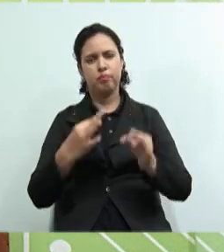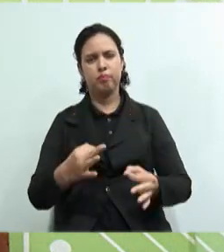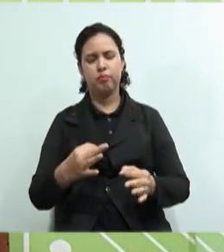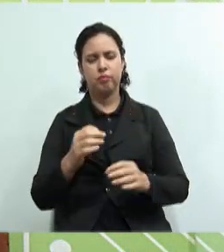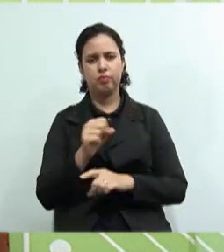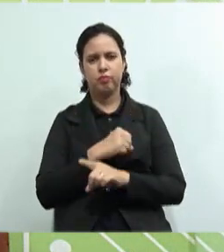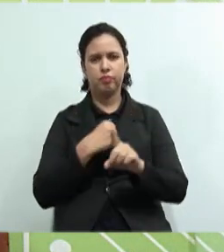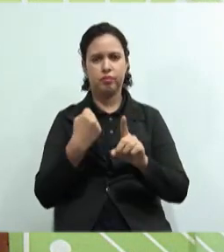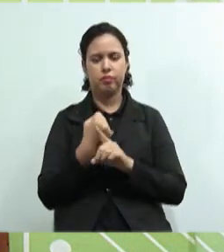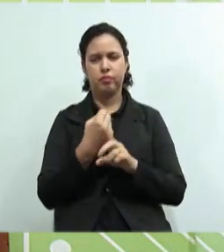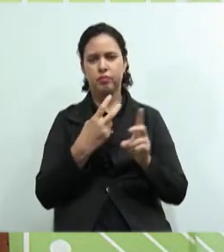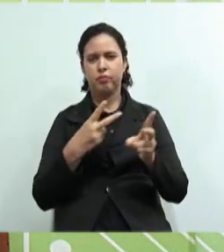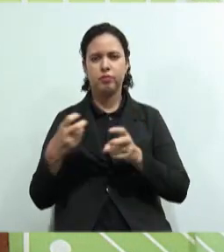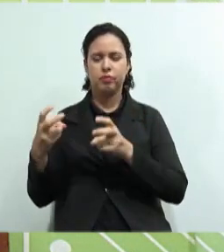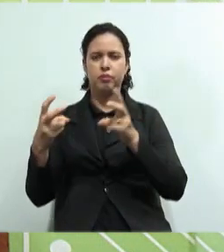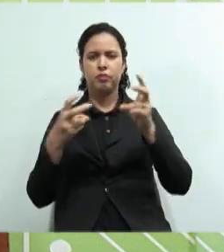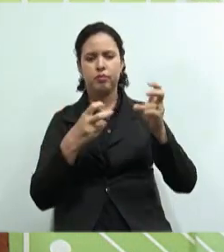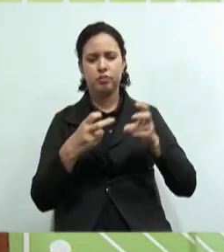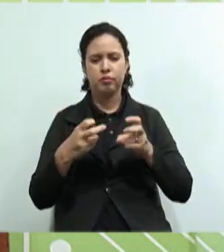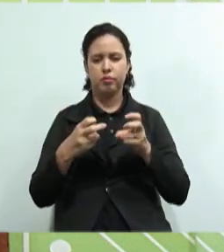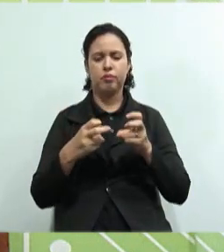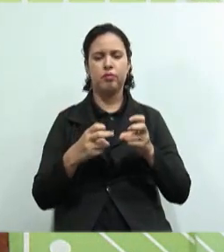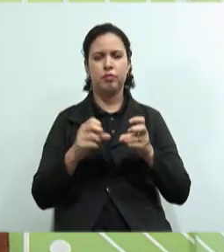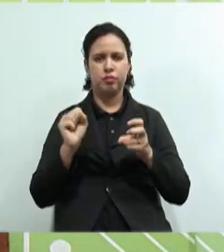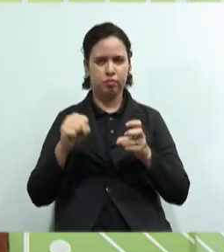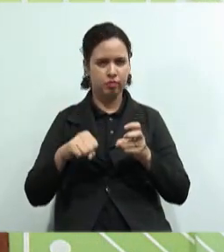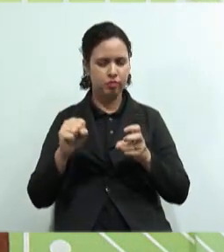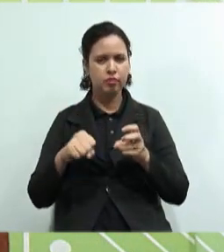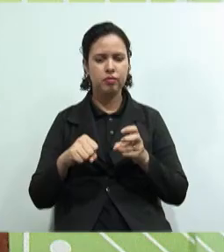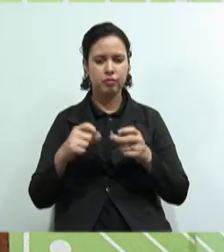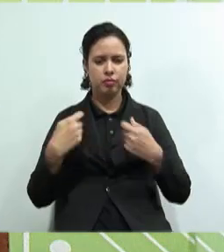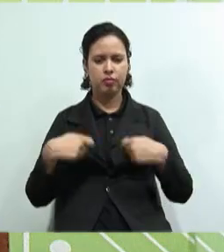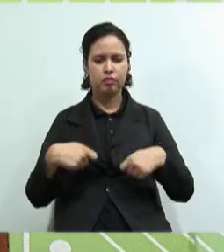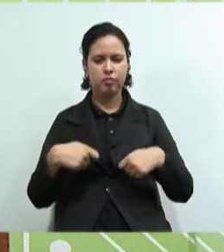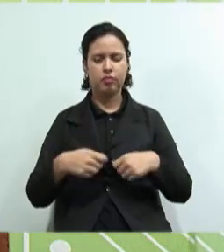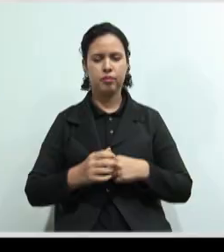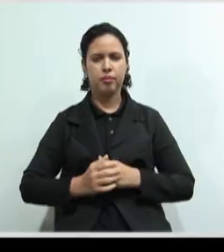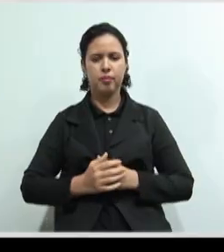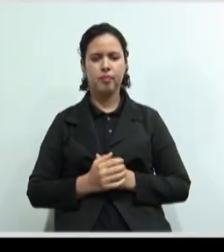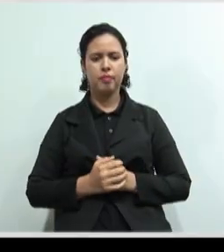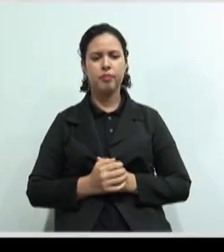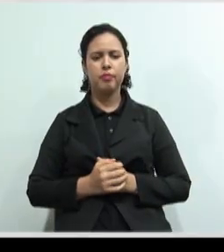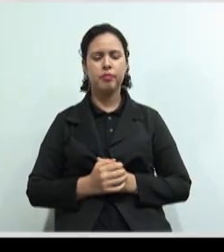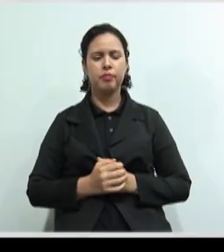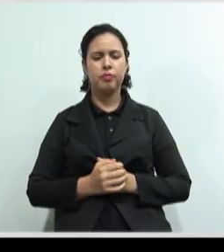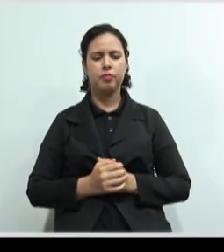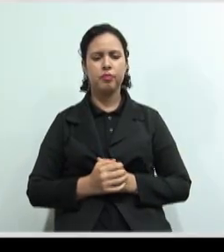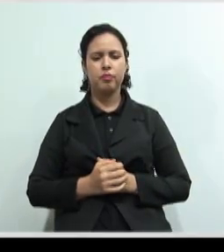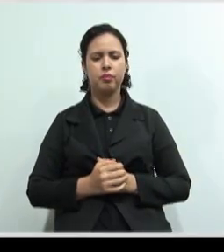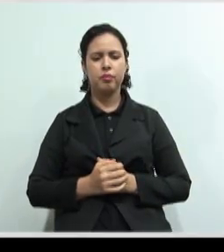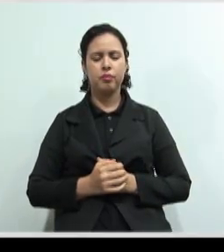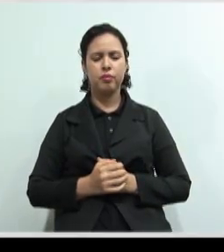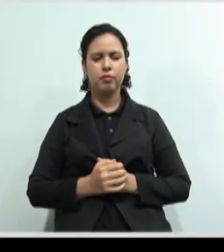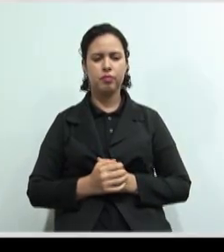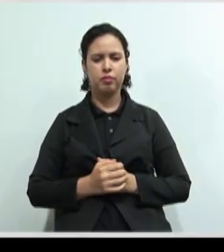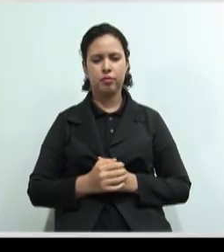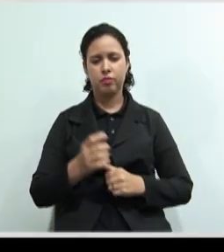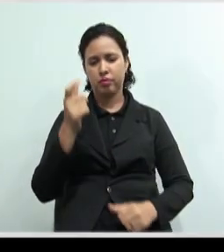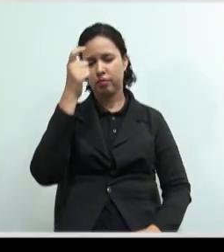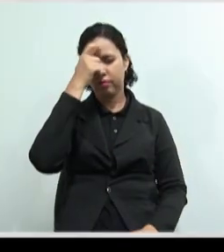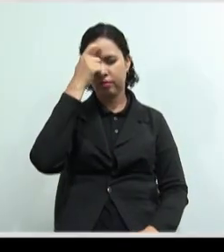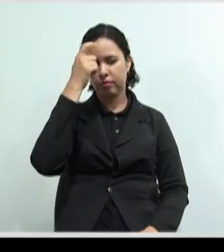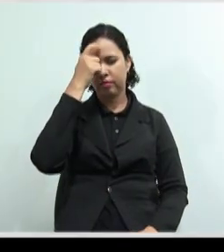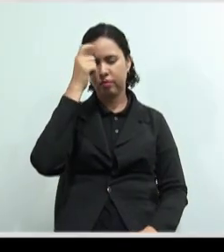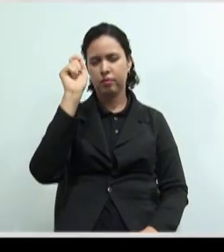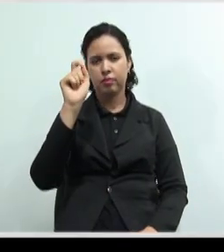muito observada e deve sim ser observada. Continuando no slide, a gente vê sobre a questão da